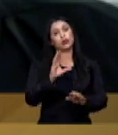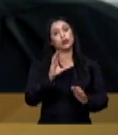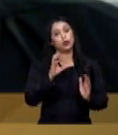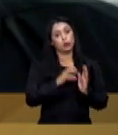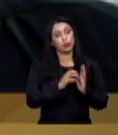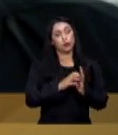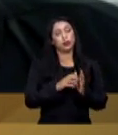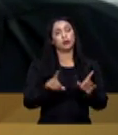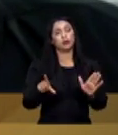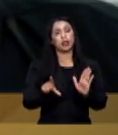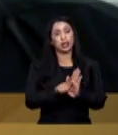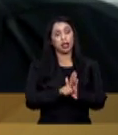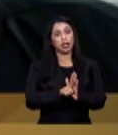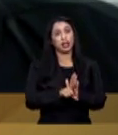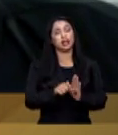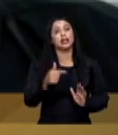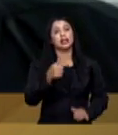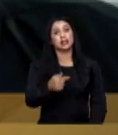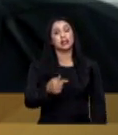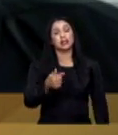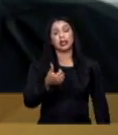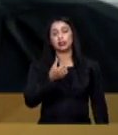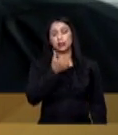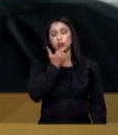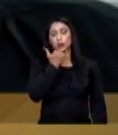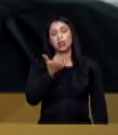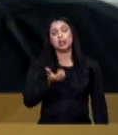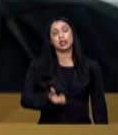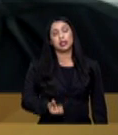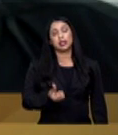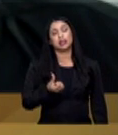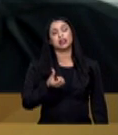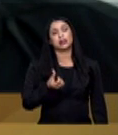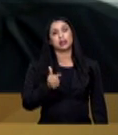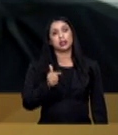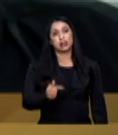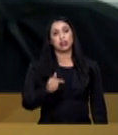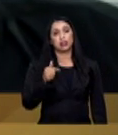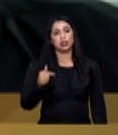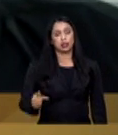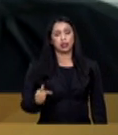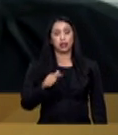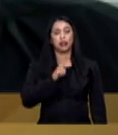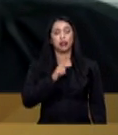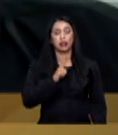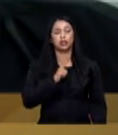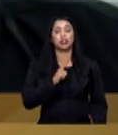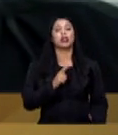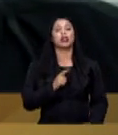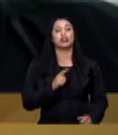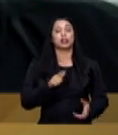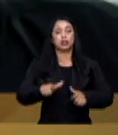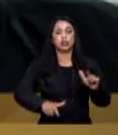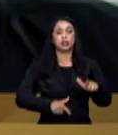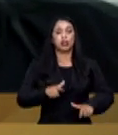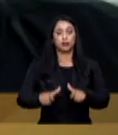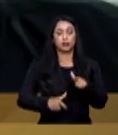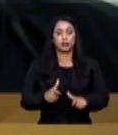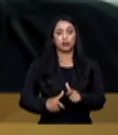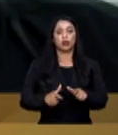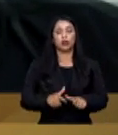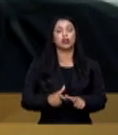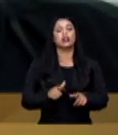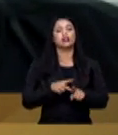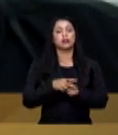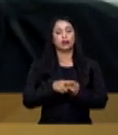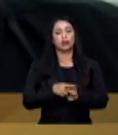a lei que cria 677 postos precários de agentes socioeducativos para atuarem diretamente